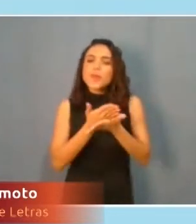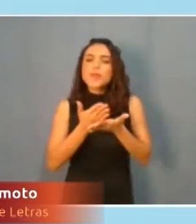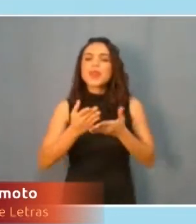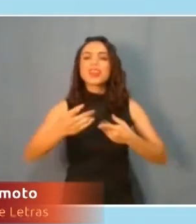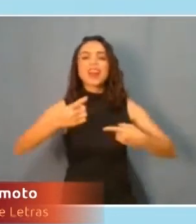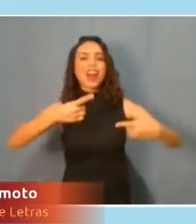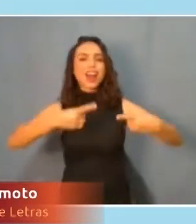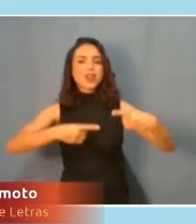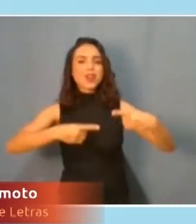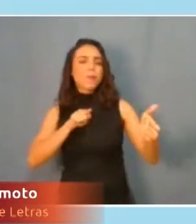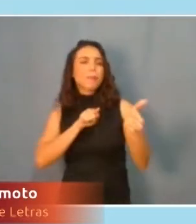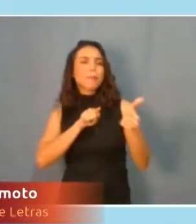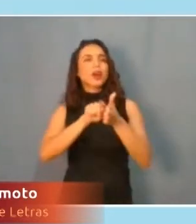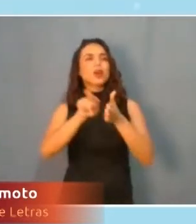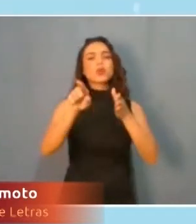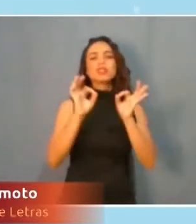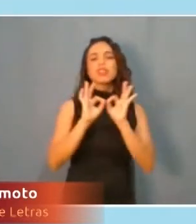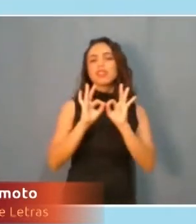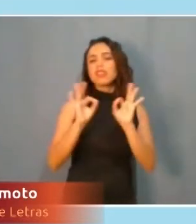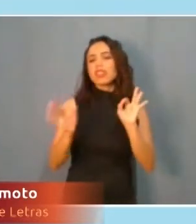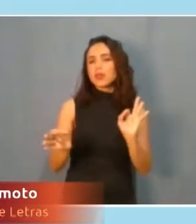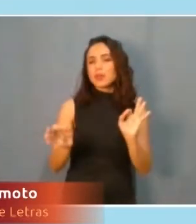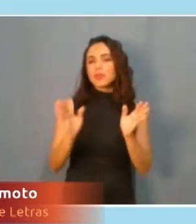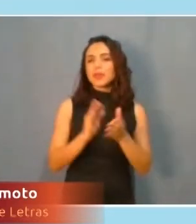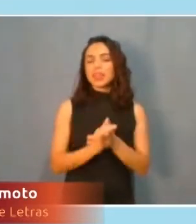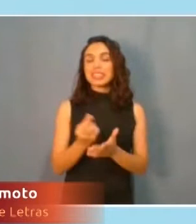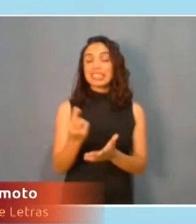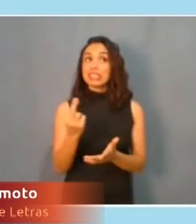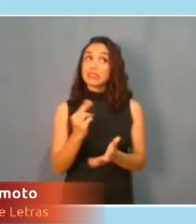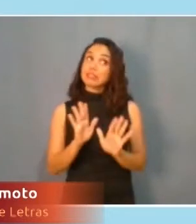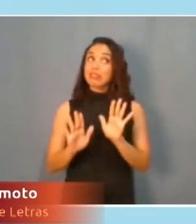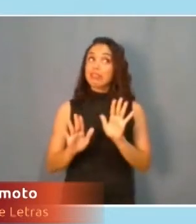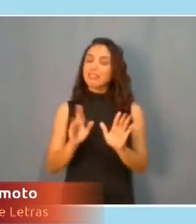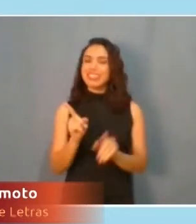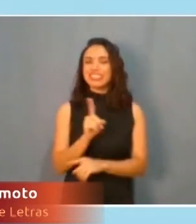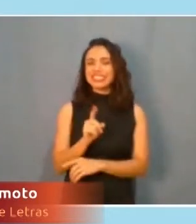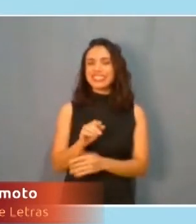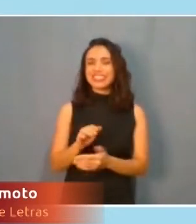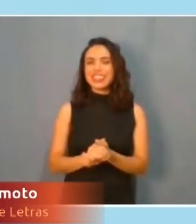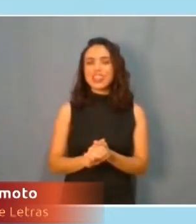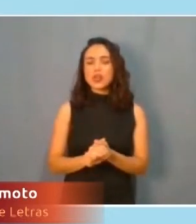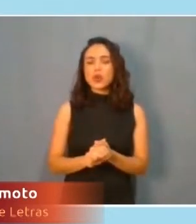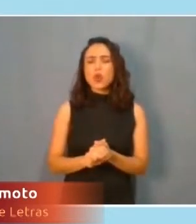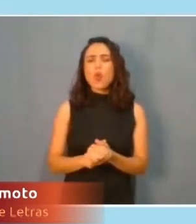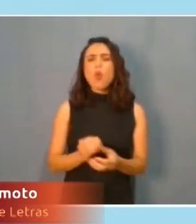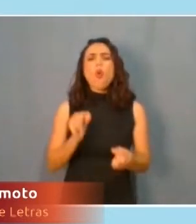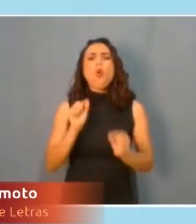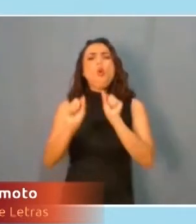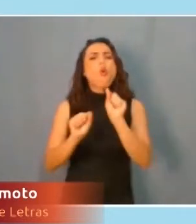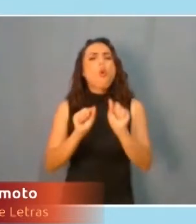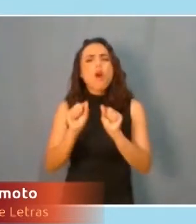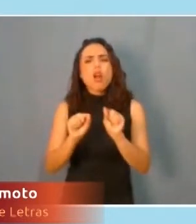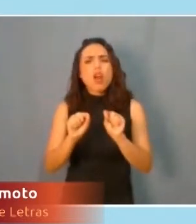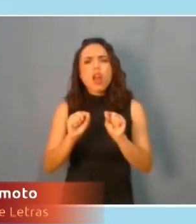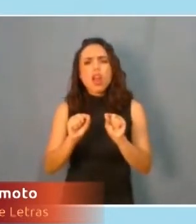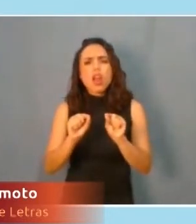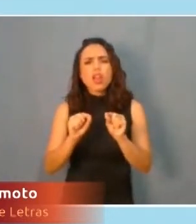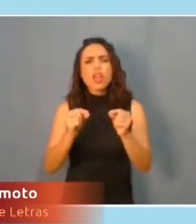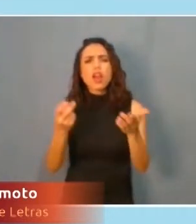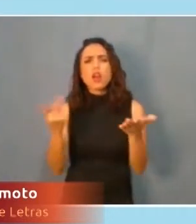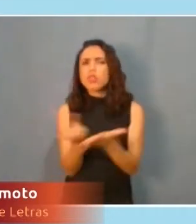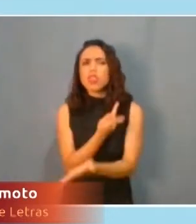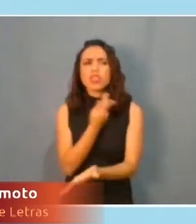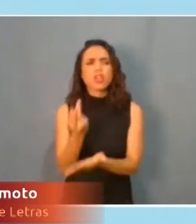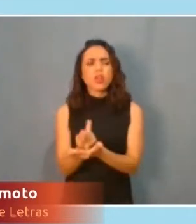simples, mas que eu tenho certeza que a resposta não é tão simples assim, né? O que gerou esse aumento da fome no Brasil nesses últimos anos,